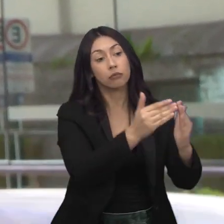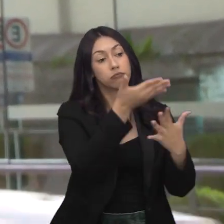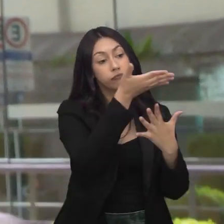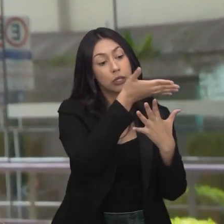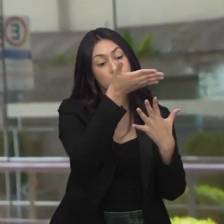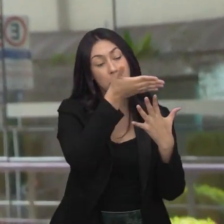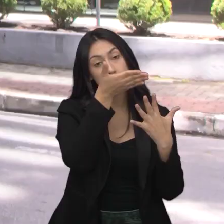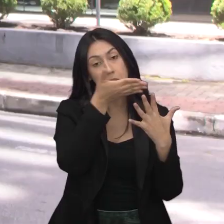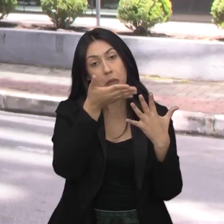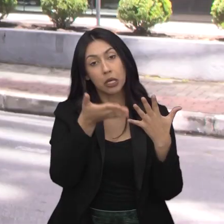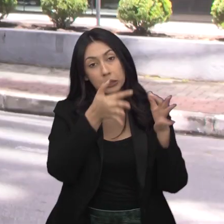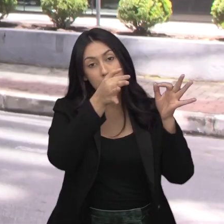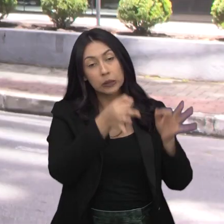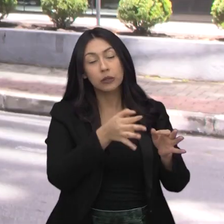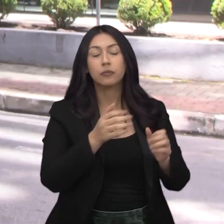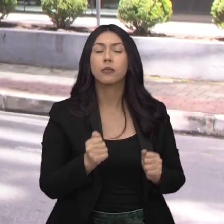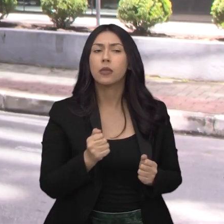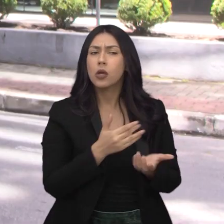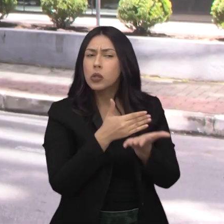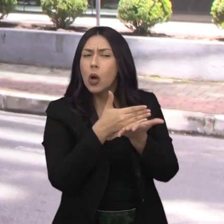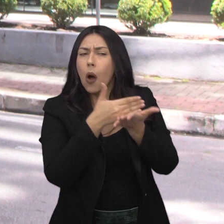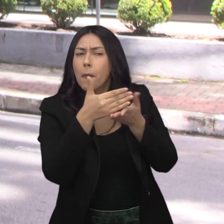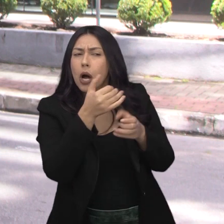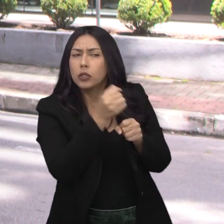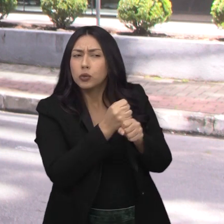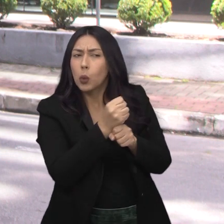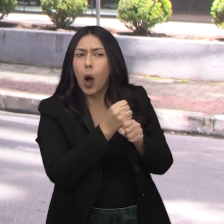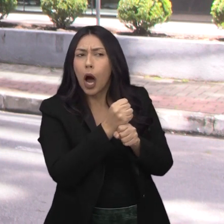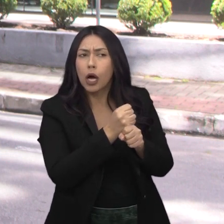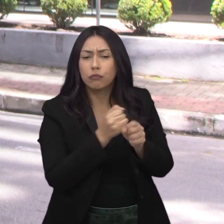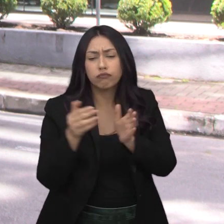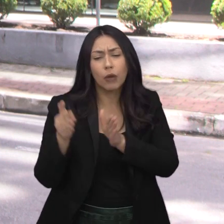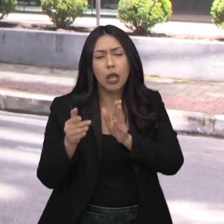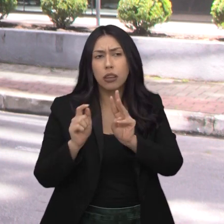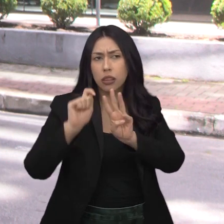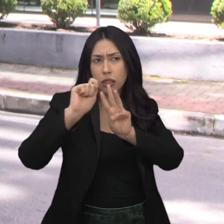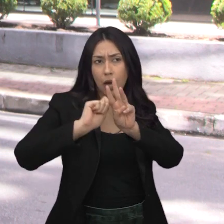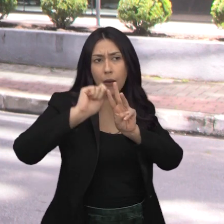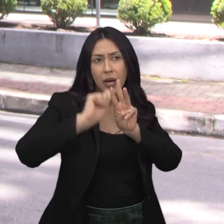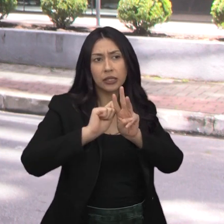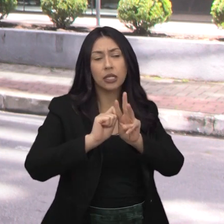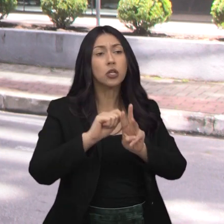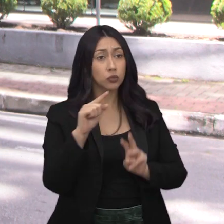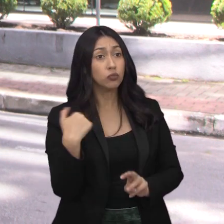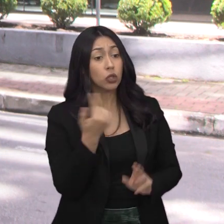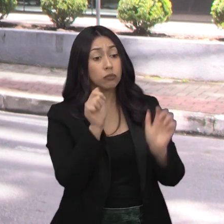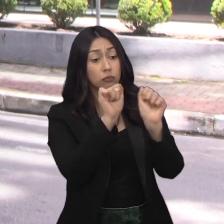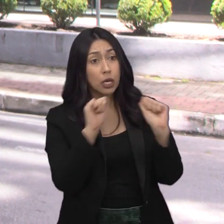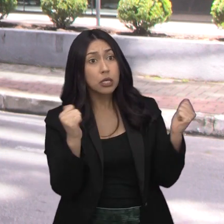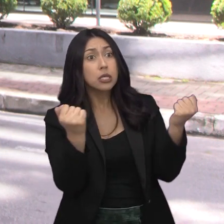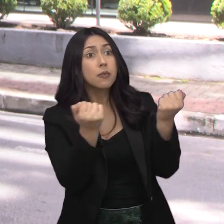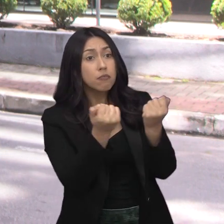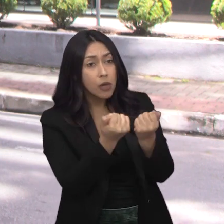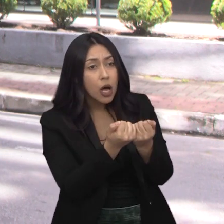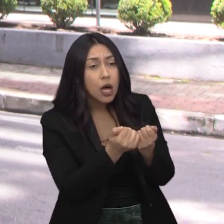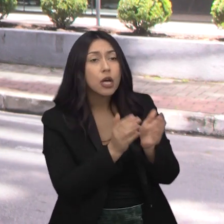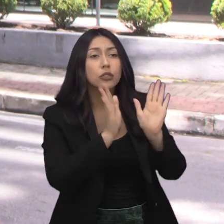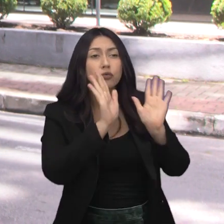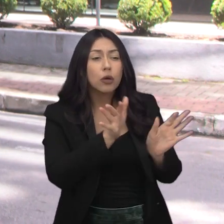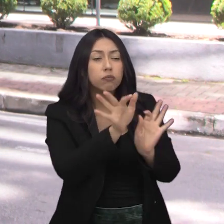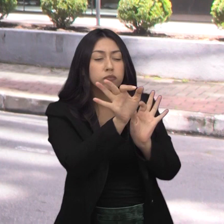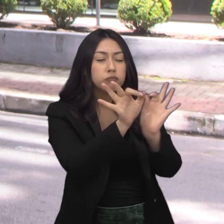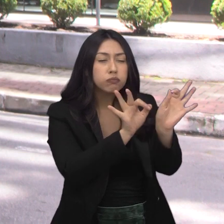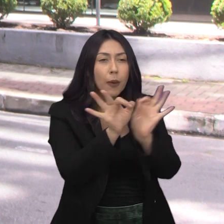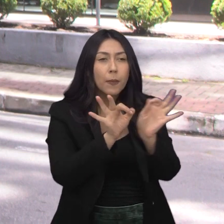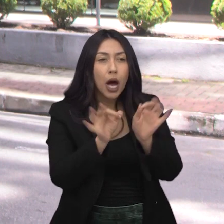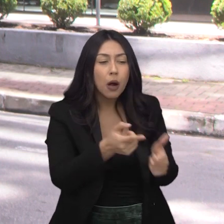os moradores. No início do ano, normalmente no primeiro trimestre, nós fazemos a Assembleia Geral Ordinária, ao qual a gente desenha